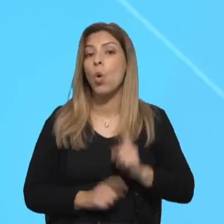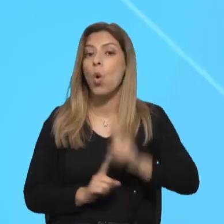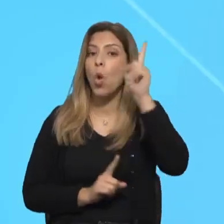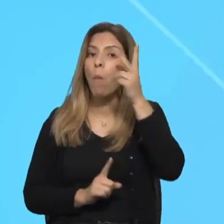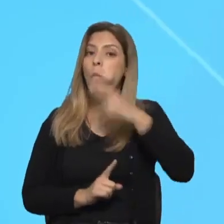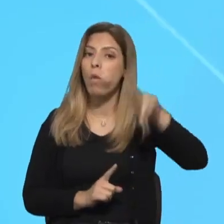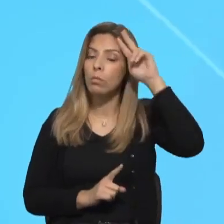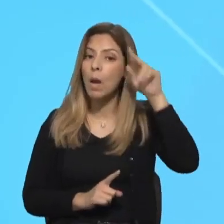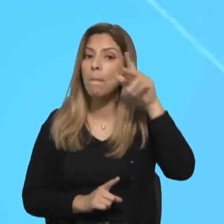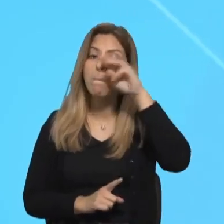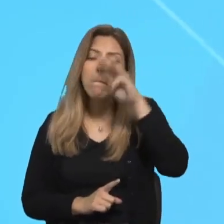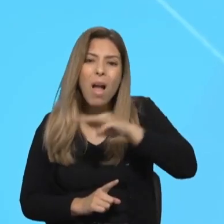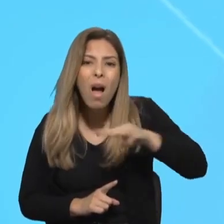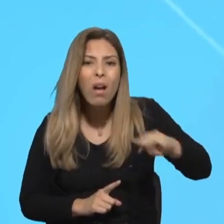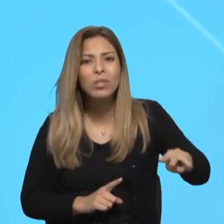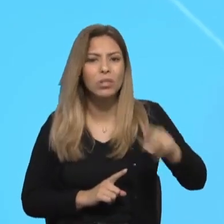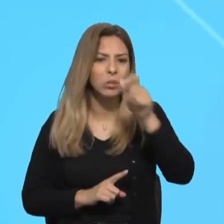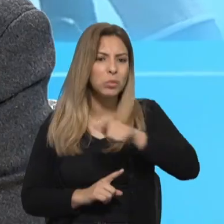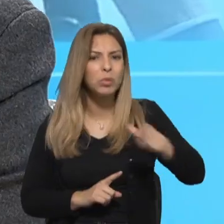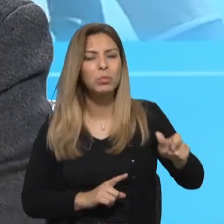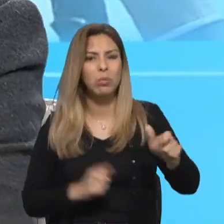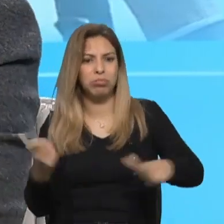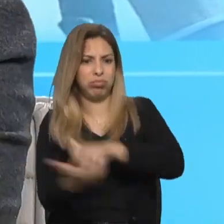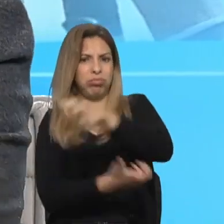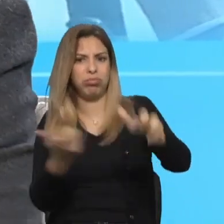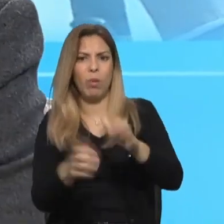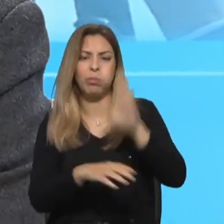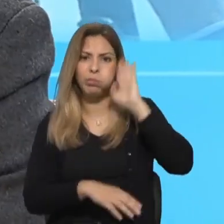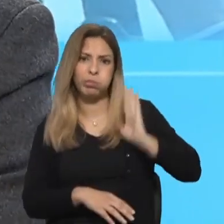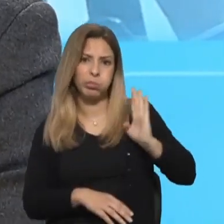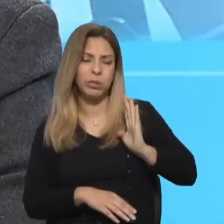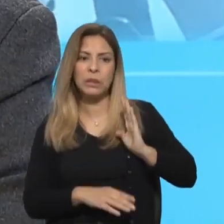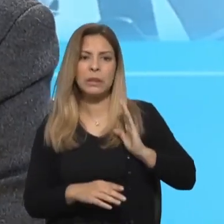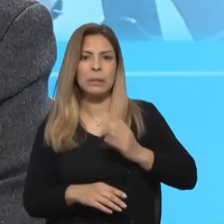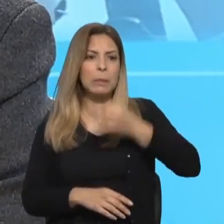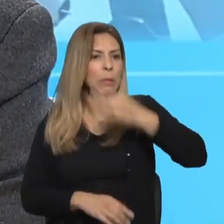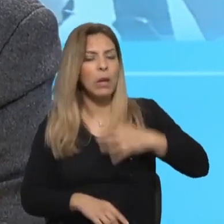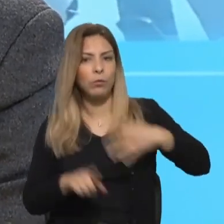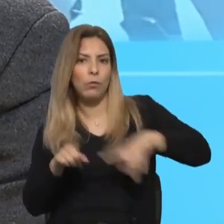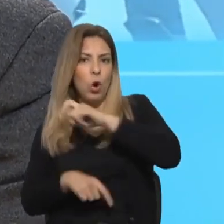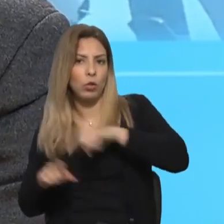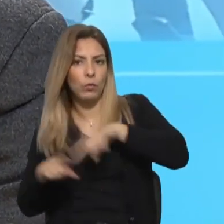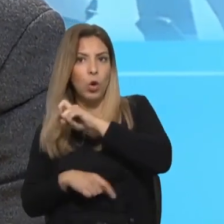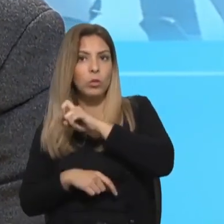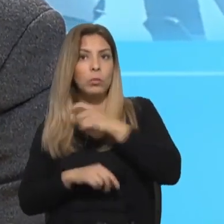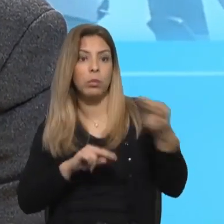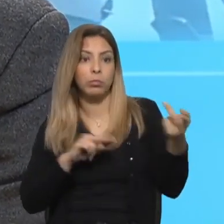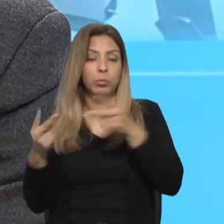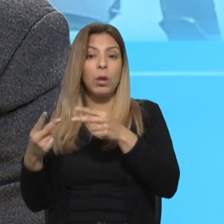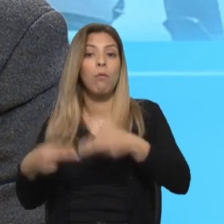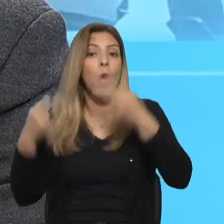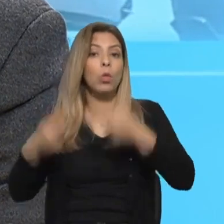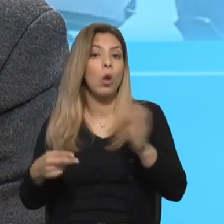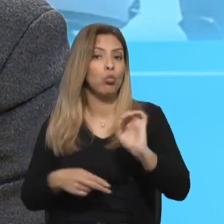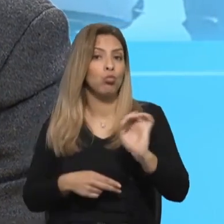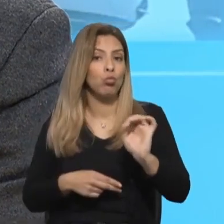onde milhares de pessoas, por causa de conflitos militares, são forçadas a deslocarem-se, não são refugiados porque não transpõem uma fronteira, são